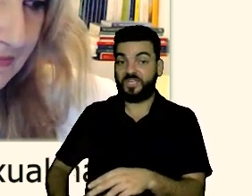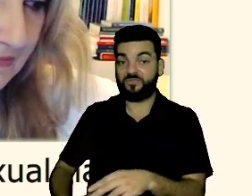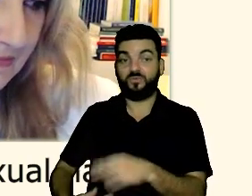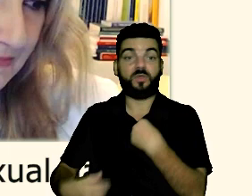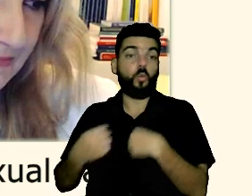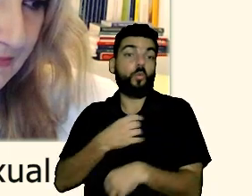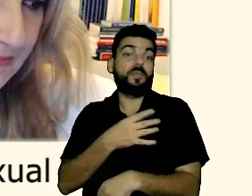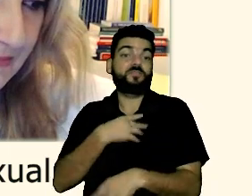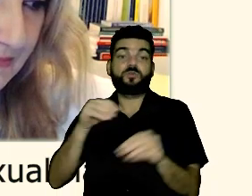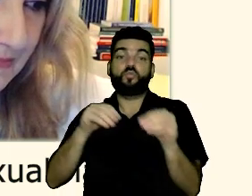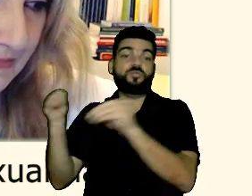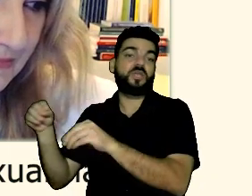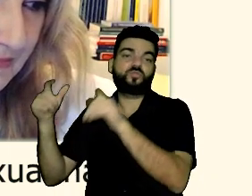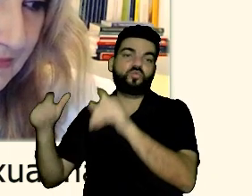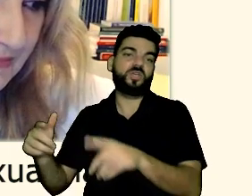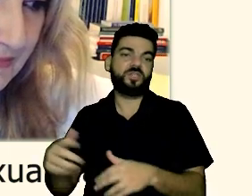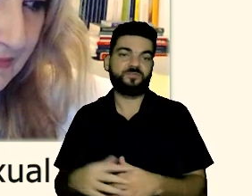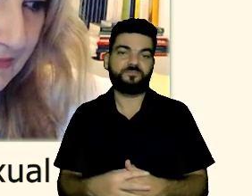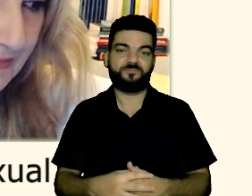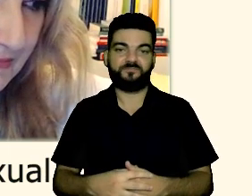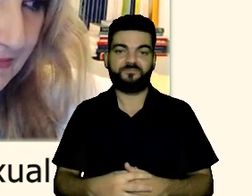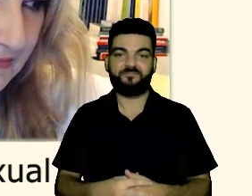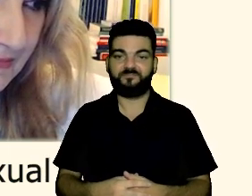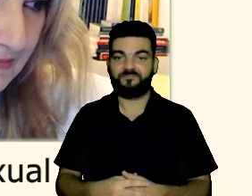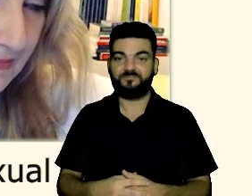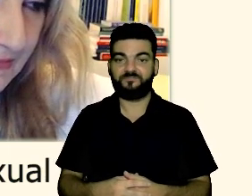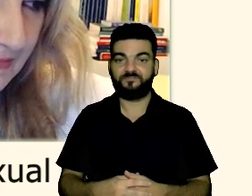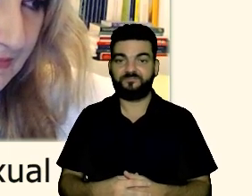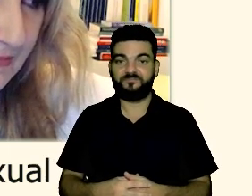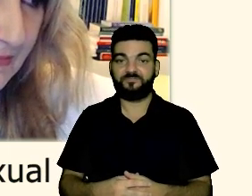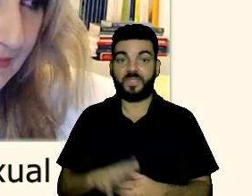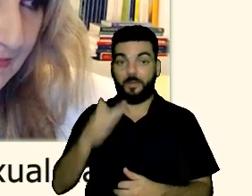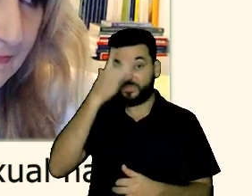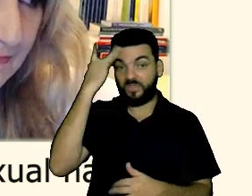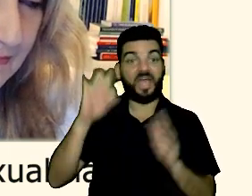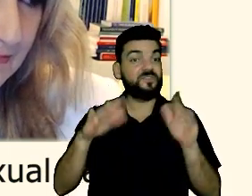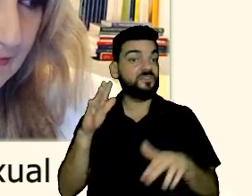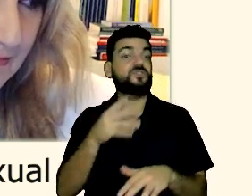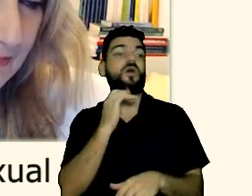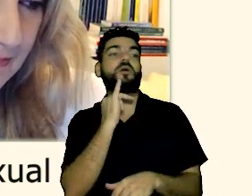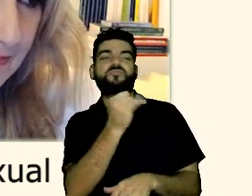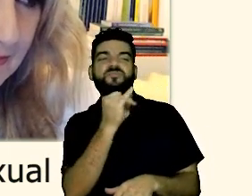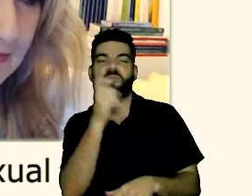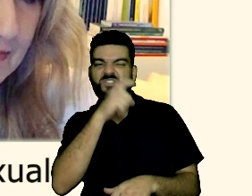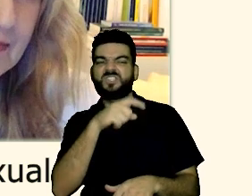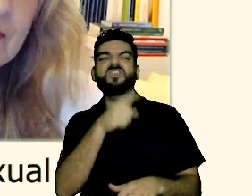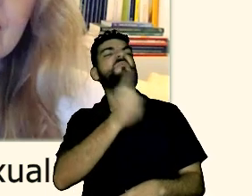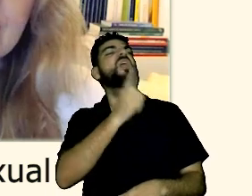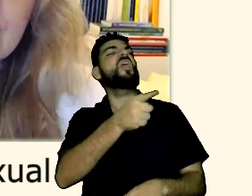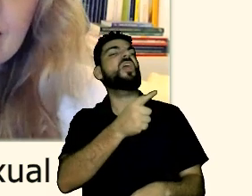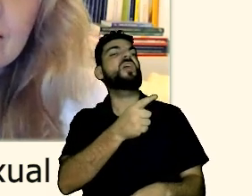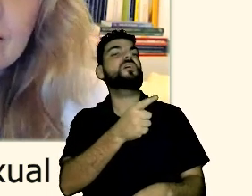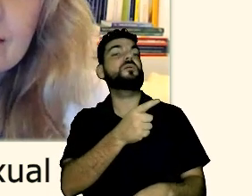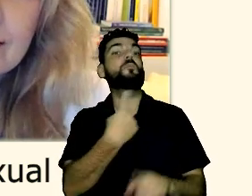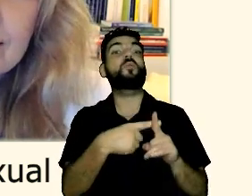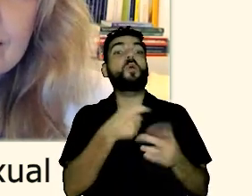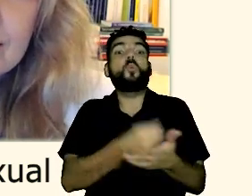da iniciativa privada naquela pessoa que tem medo de ser demitida. E muitas vezes, esse tipo de ameaça nem é uma